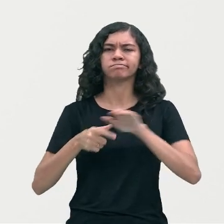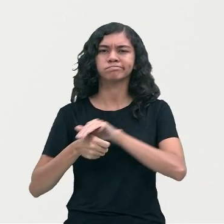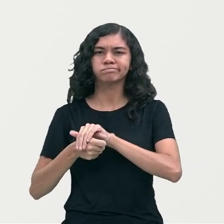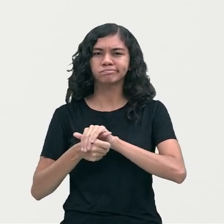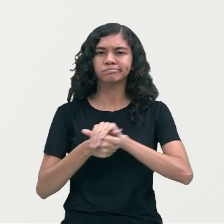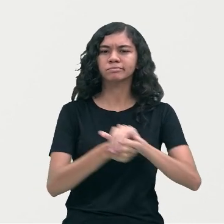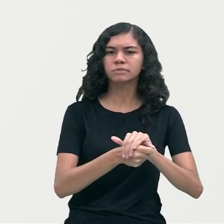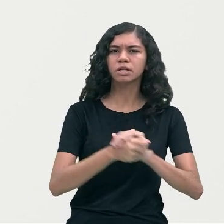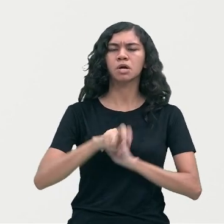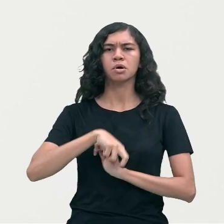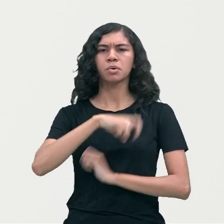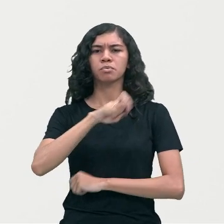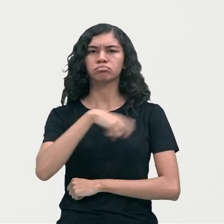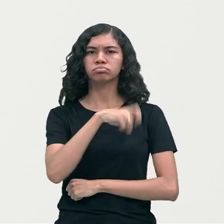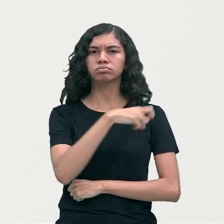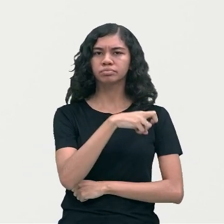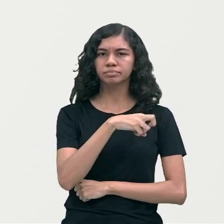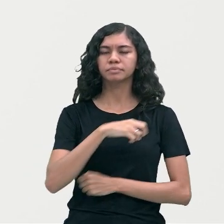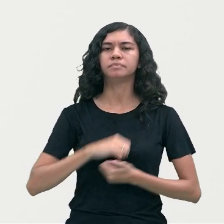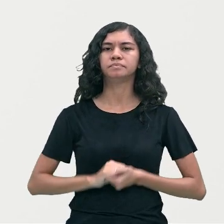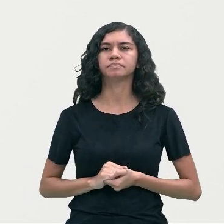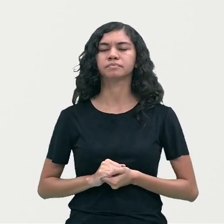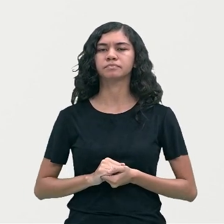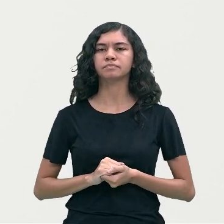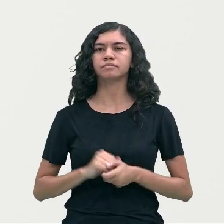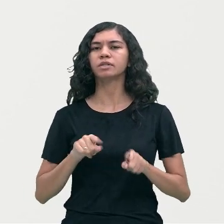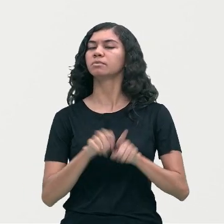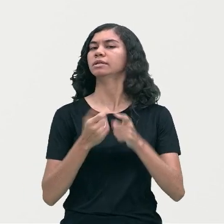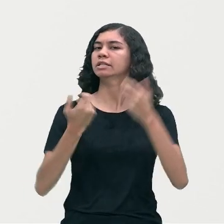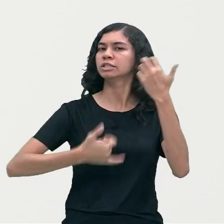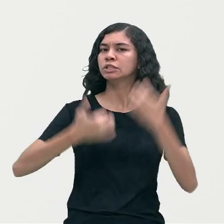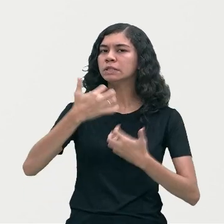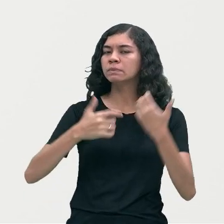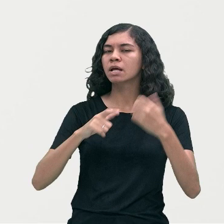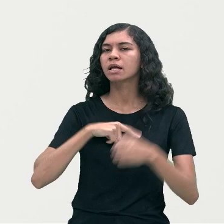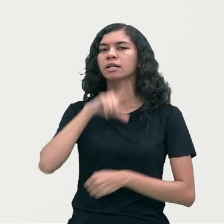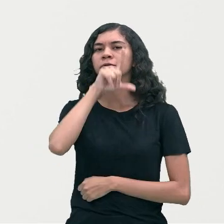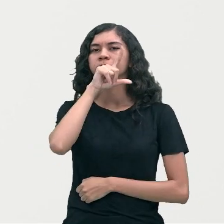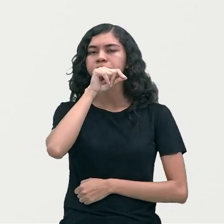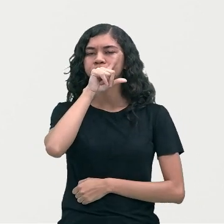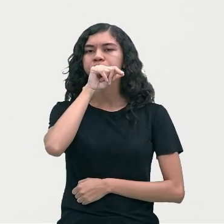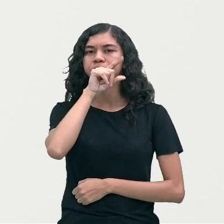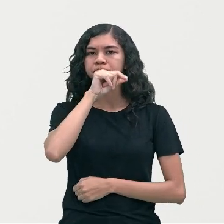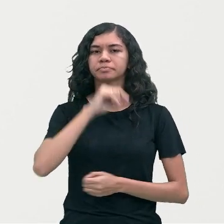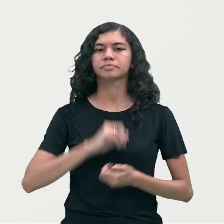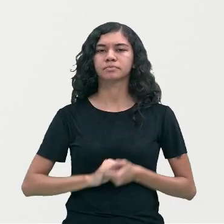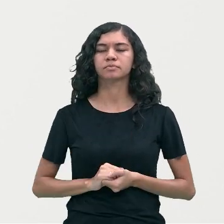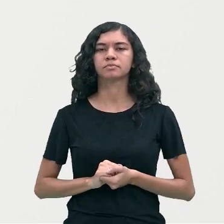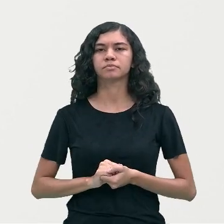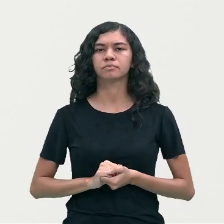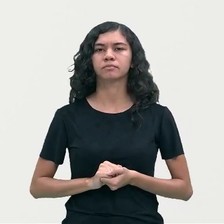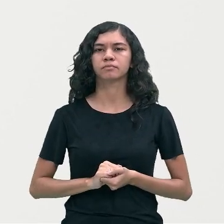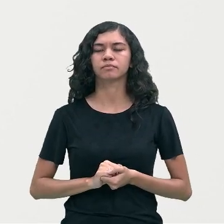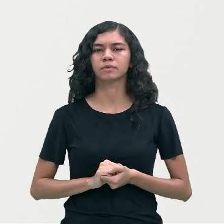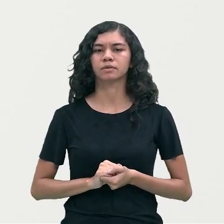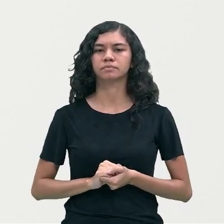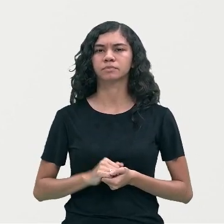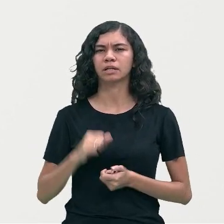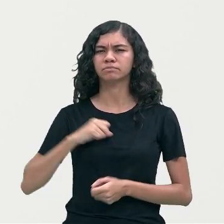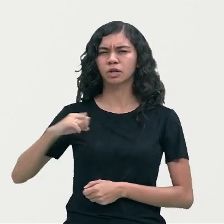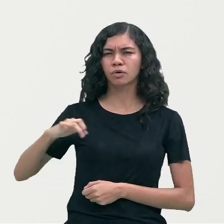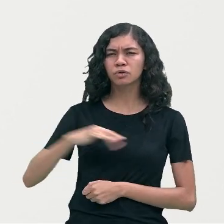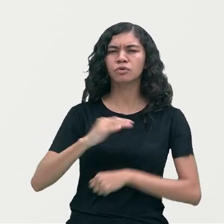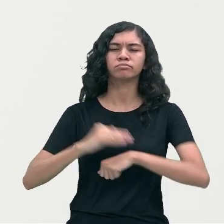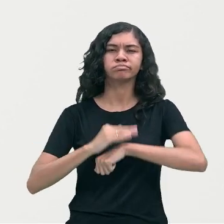tartarugas, serpentes. E, como eu falei, das aves, né? Ela é aves, roedores, répteis,